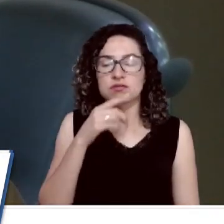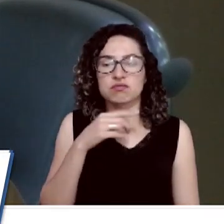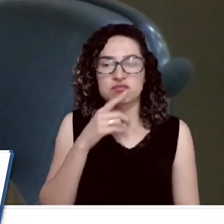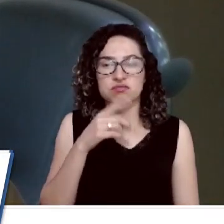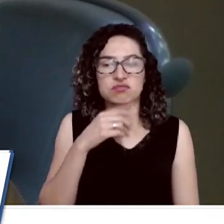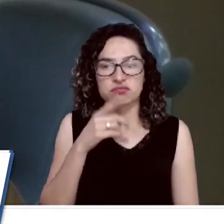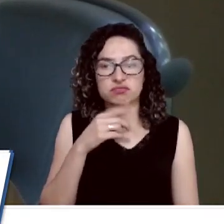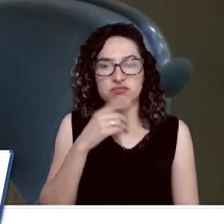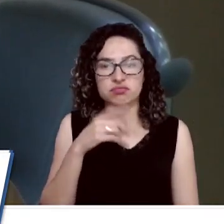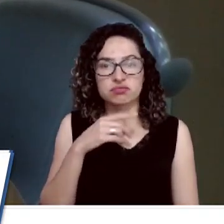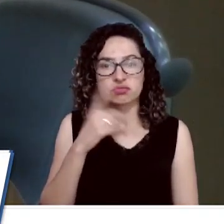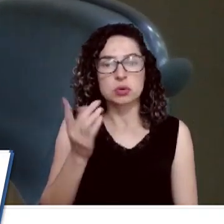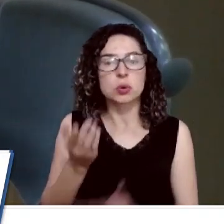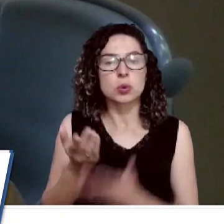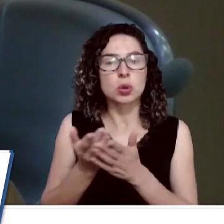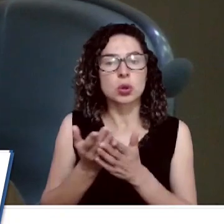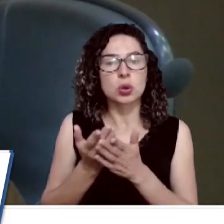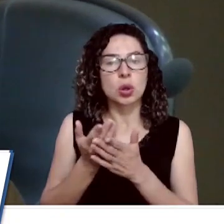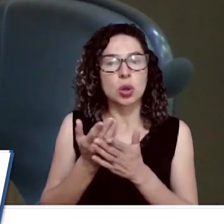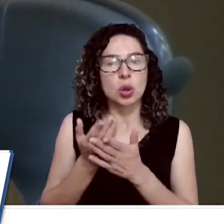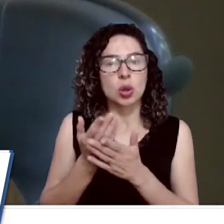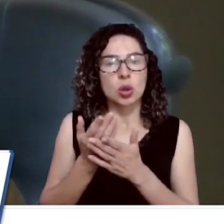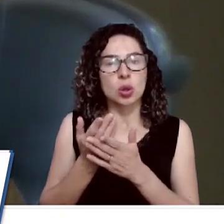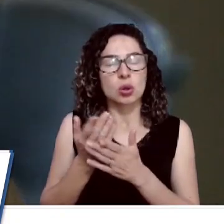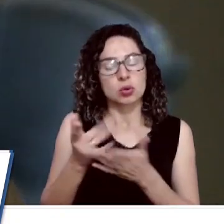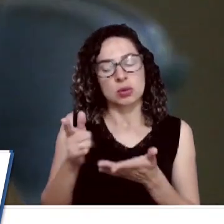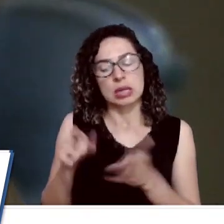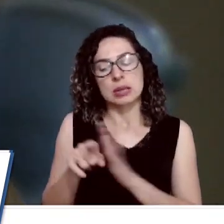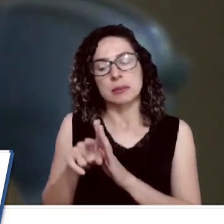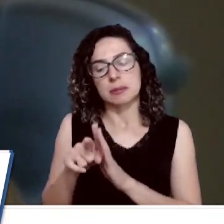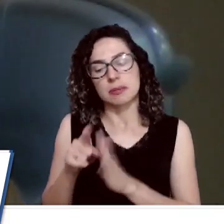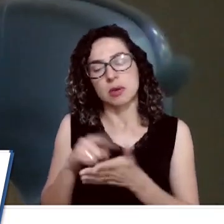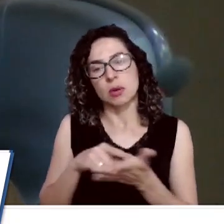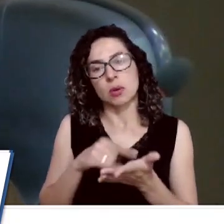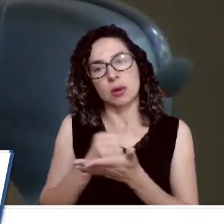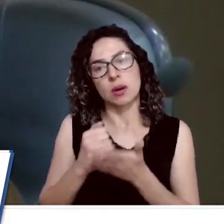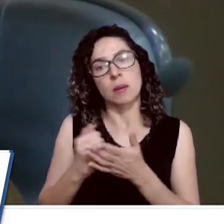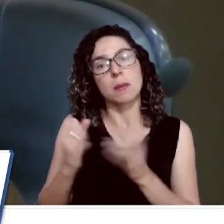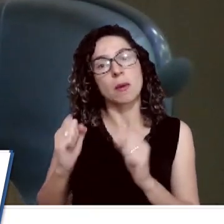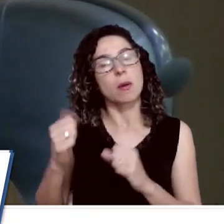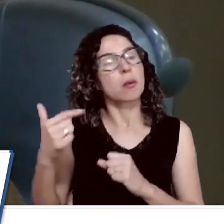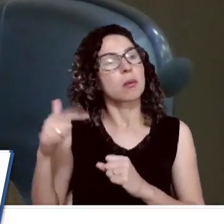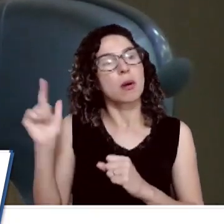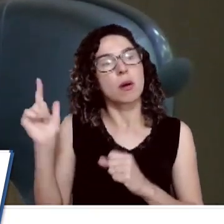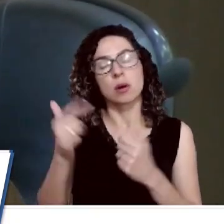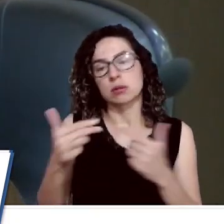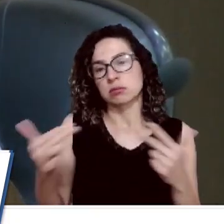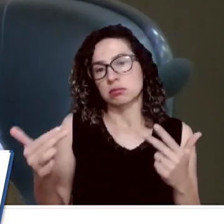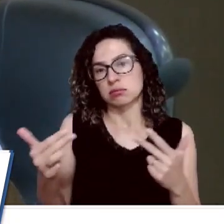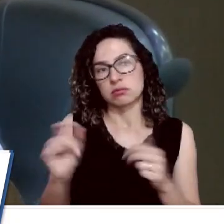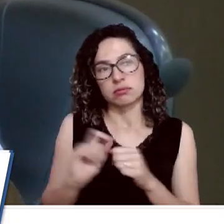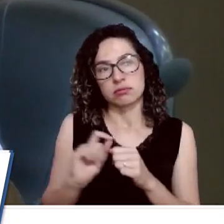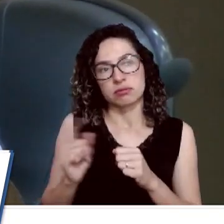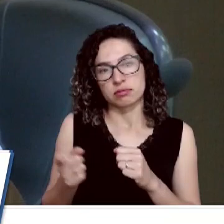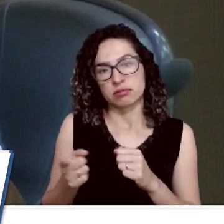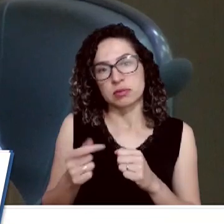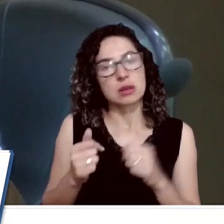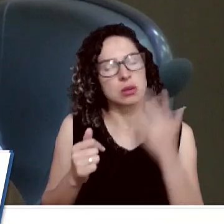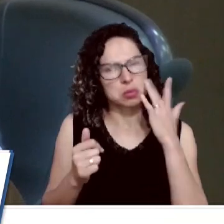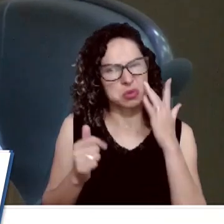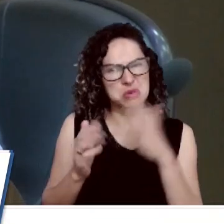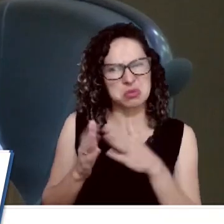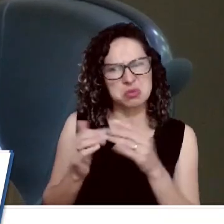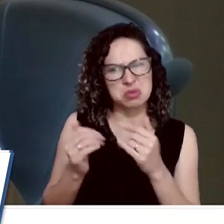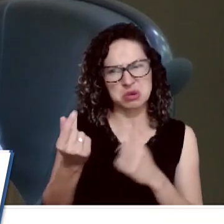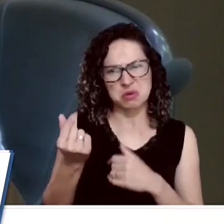do estudo contratado. Pode ser que seja outra coisa que eles fizeram ali. E eu não sei se você pediu os valores também,